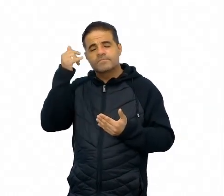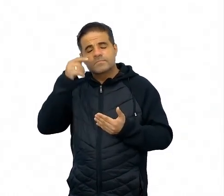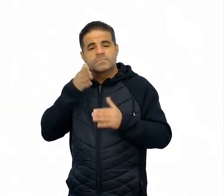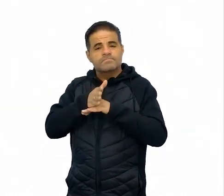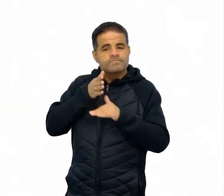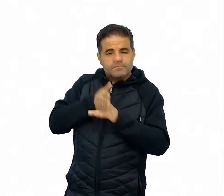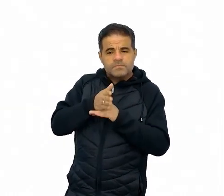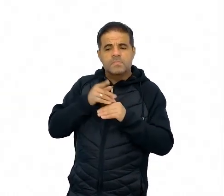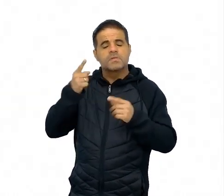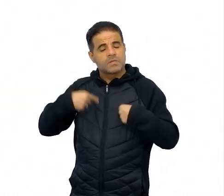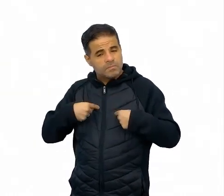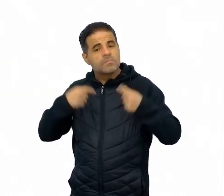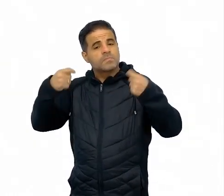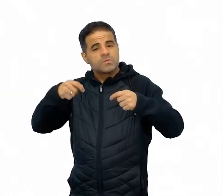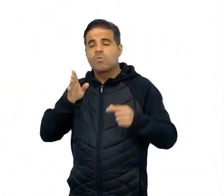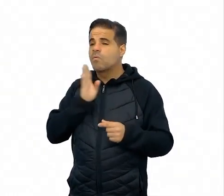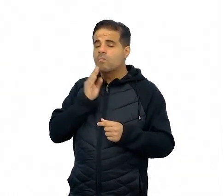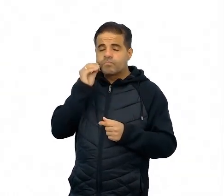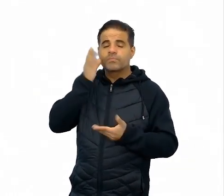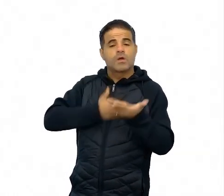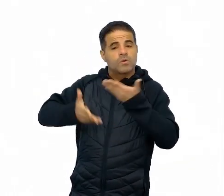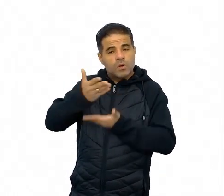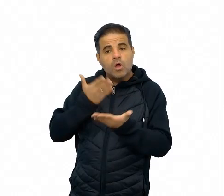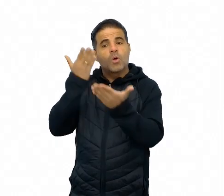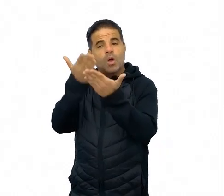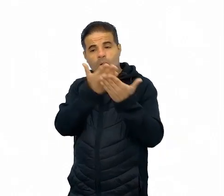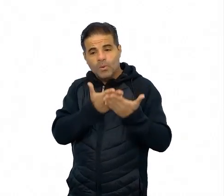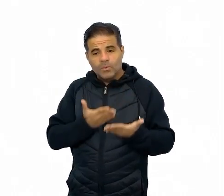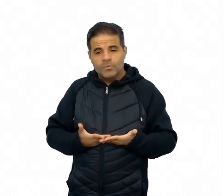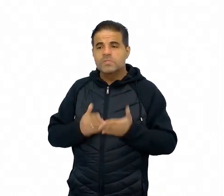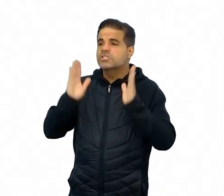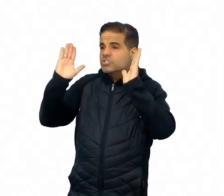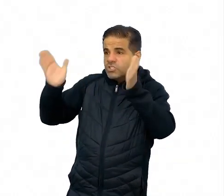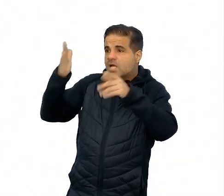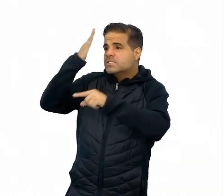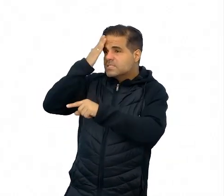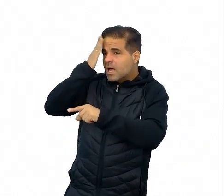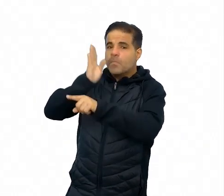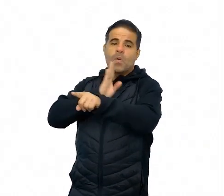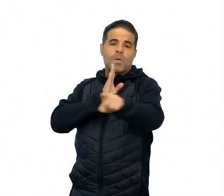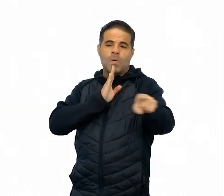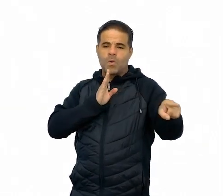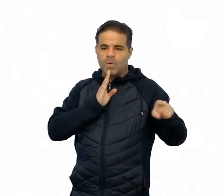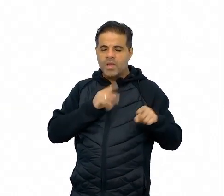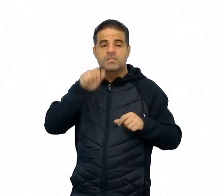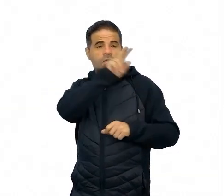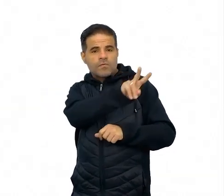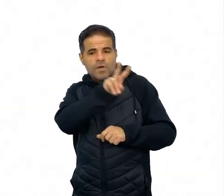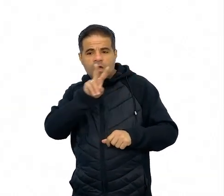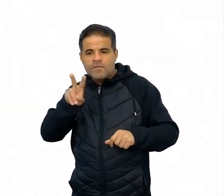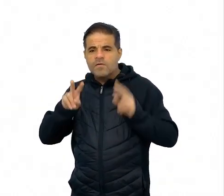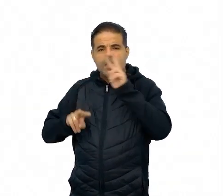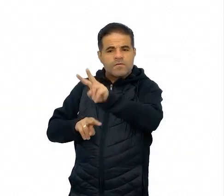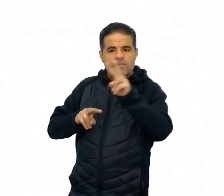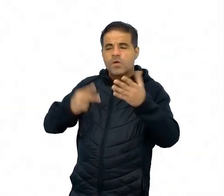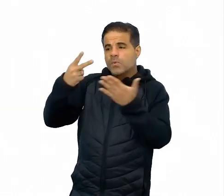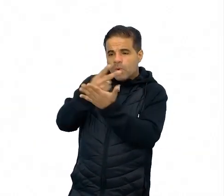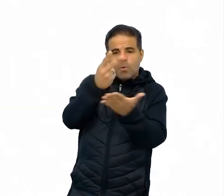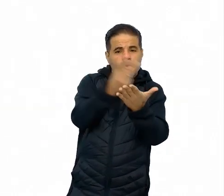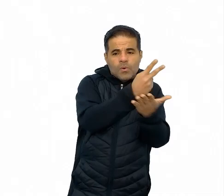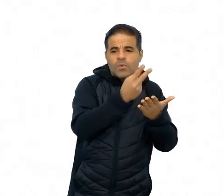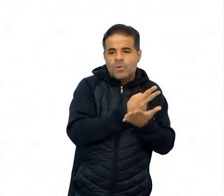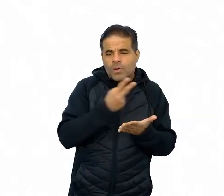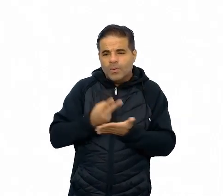Mas para isso eu preciso conhecer o que os meus estudantes já sabem. Eu consigo ver muito isso nos erros que